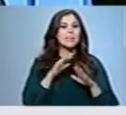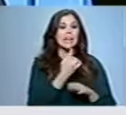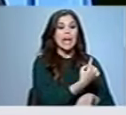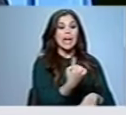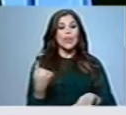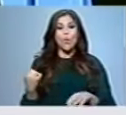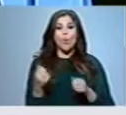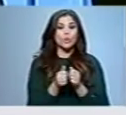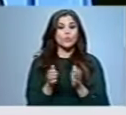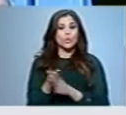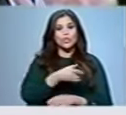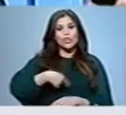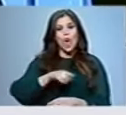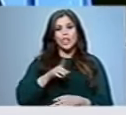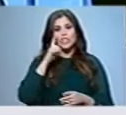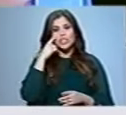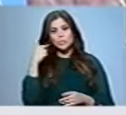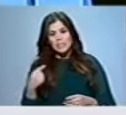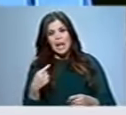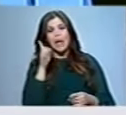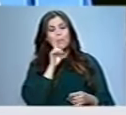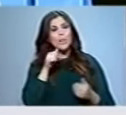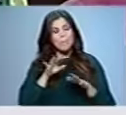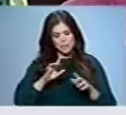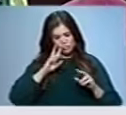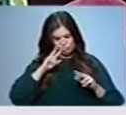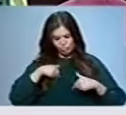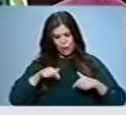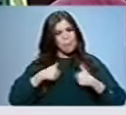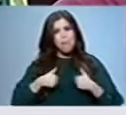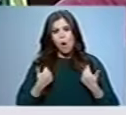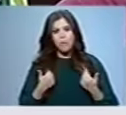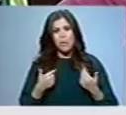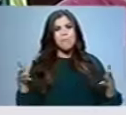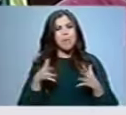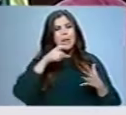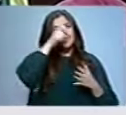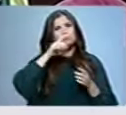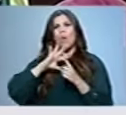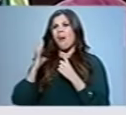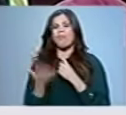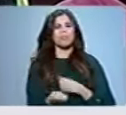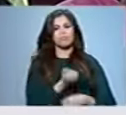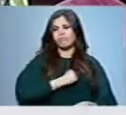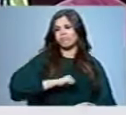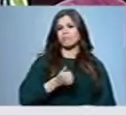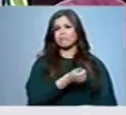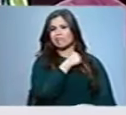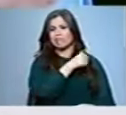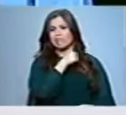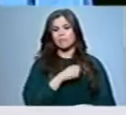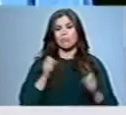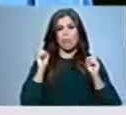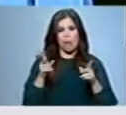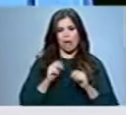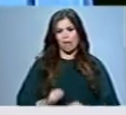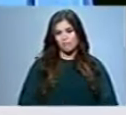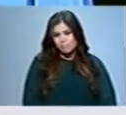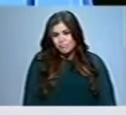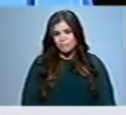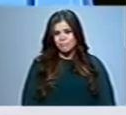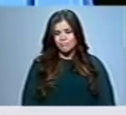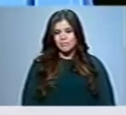e bué importante, mas só para nós, a maior parte do resto do pessoal está-se a marimbar um bocado. Há que relativizar, sim, não é? Sim, nós somos tão ou menos especiais ou tão ou menos importantes como qualquer outra